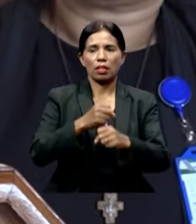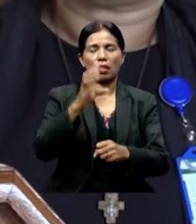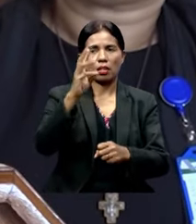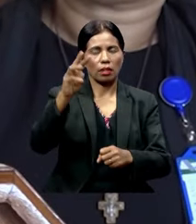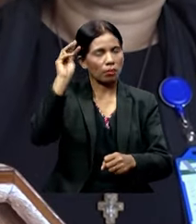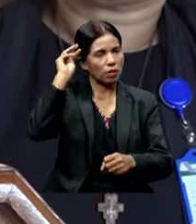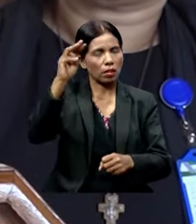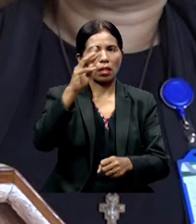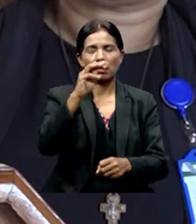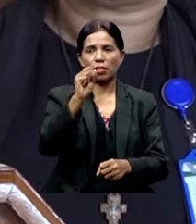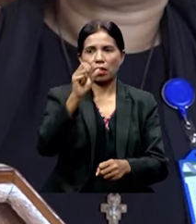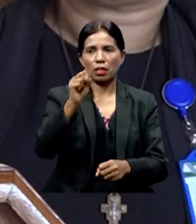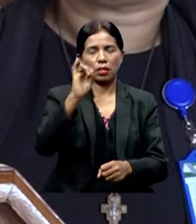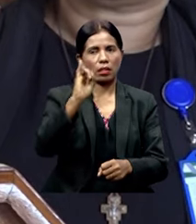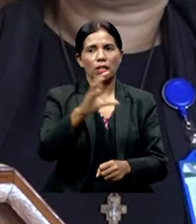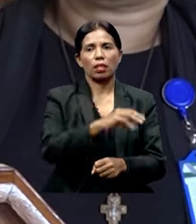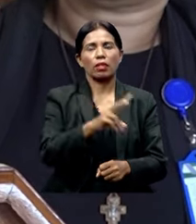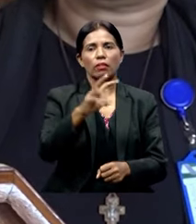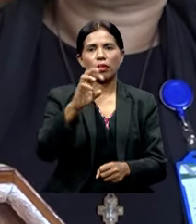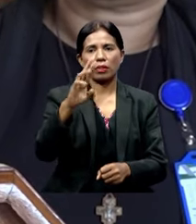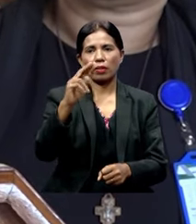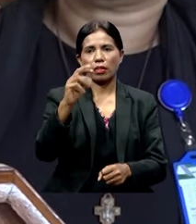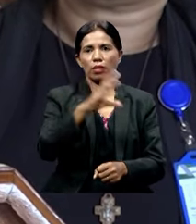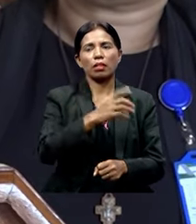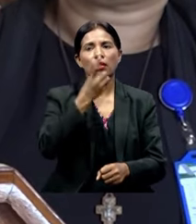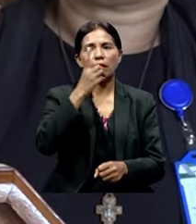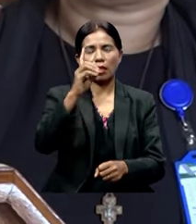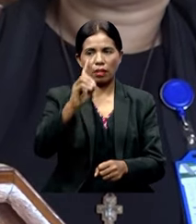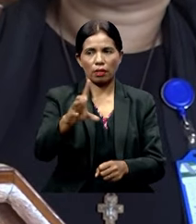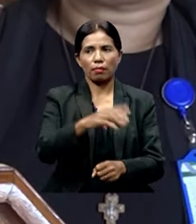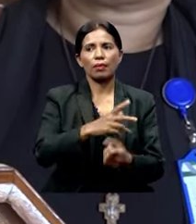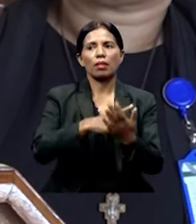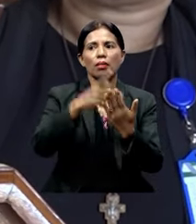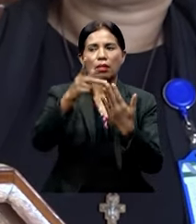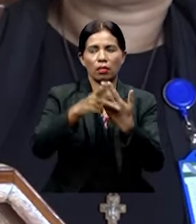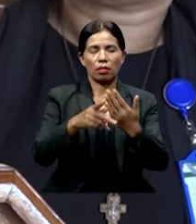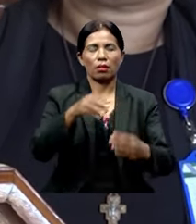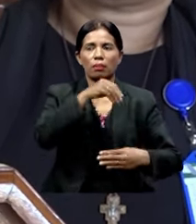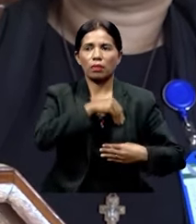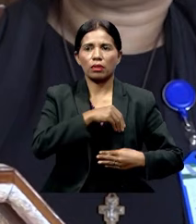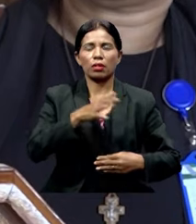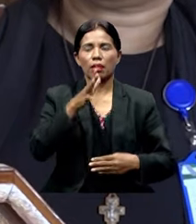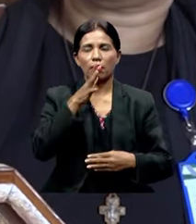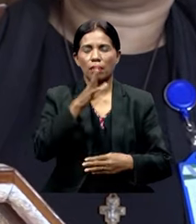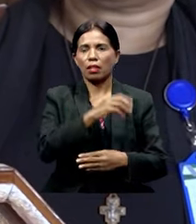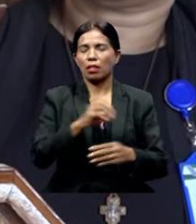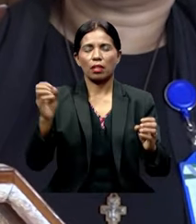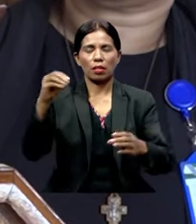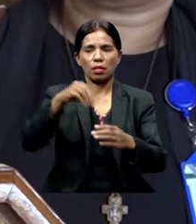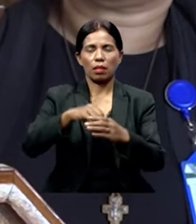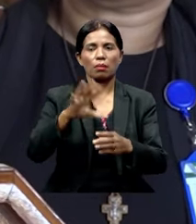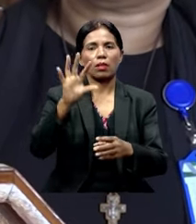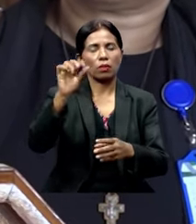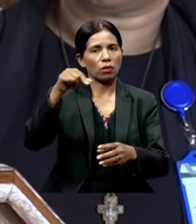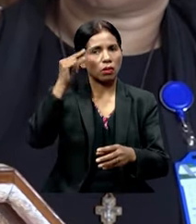ministra solidariedade social no inclusão Verónica das Dores declarou na kata programa Bolsa da Mãe sila tama ia programa nono governo nian